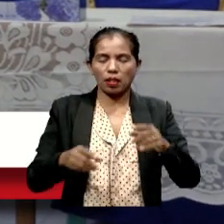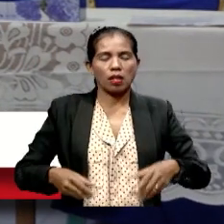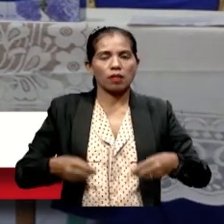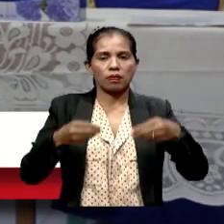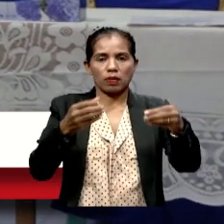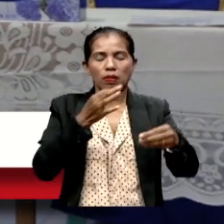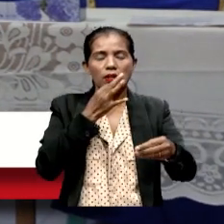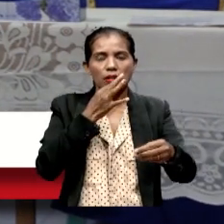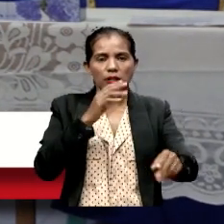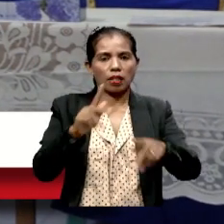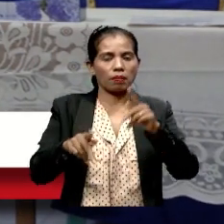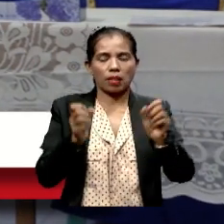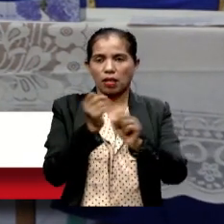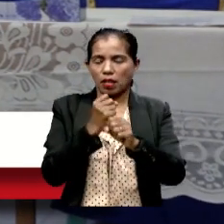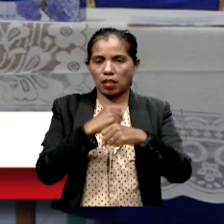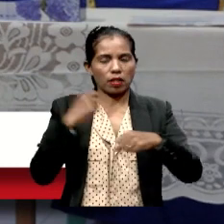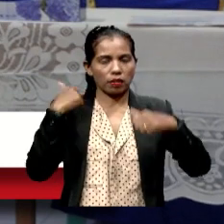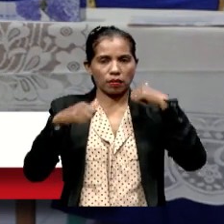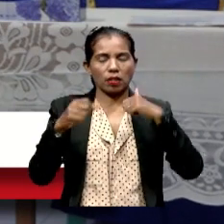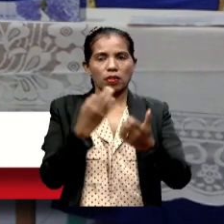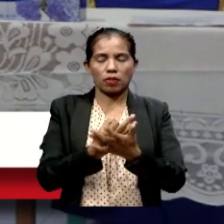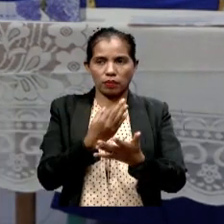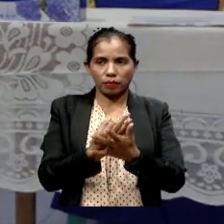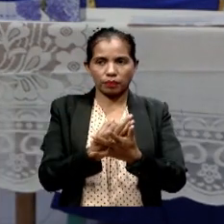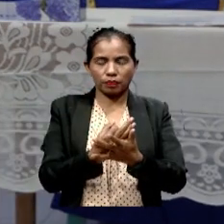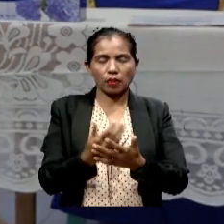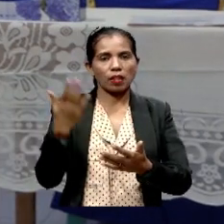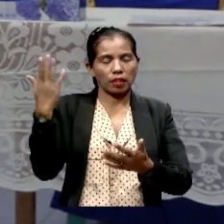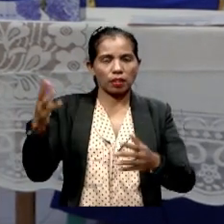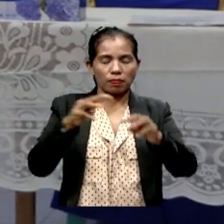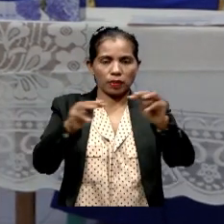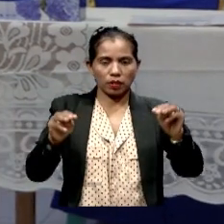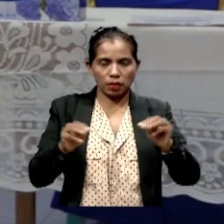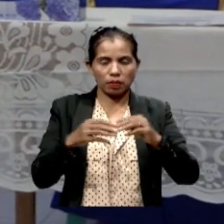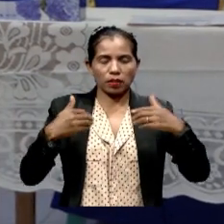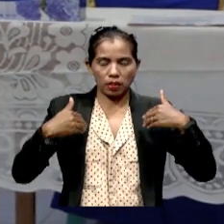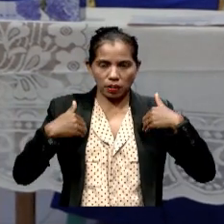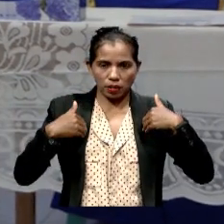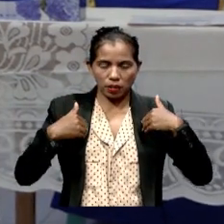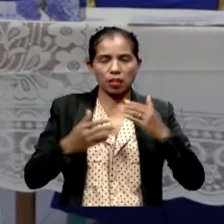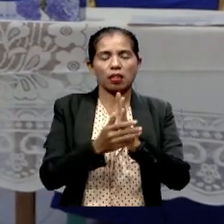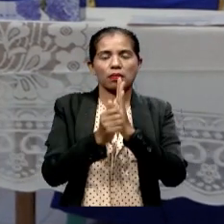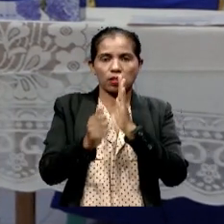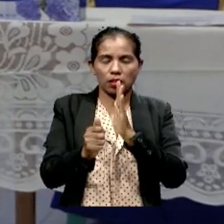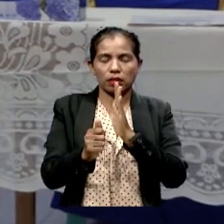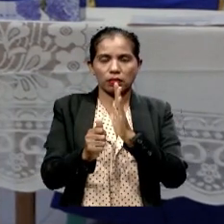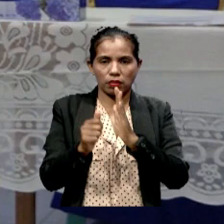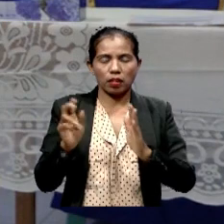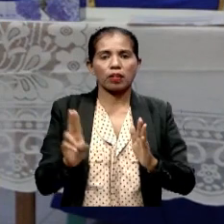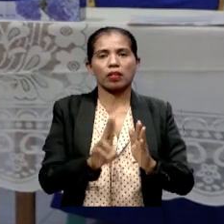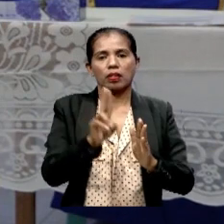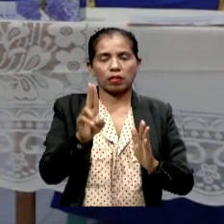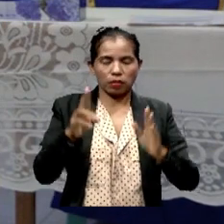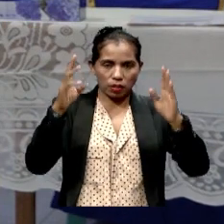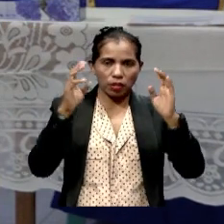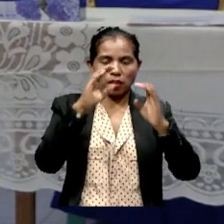lá atividade. Então, o orçamento serene, portanto, quando o município e a capacidade de execução para tu completa serene a nível de